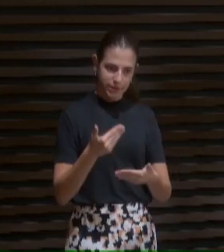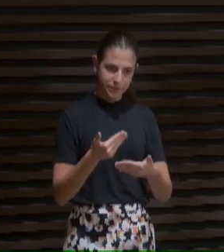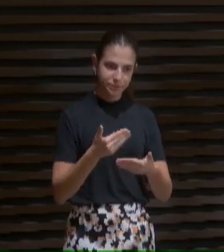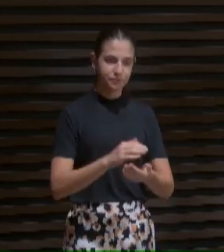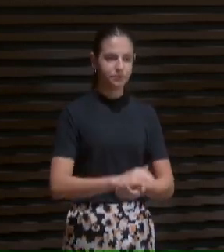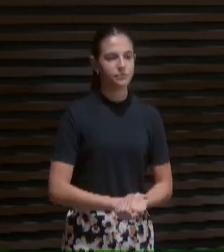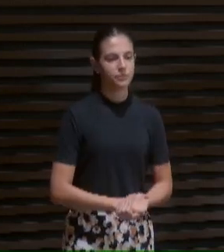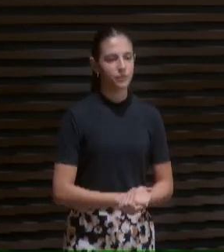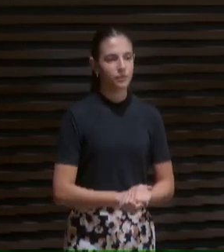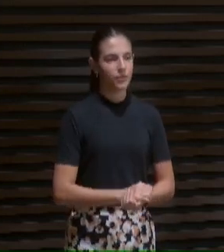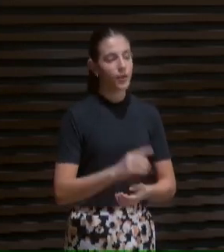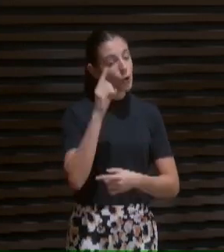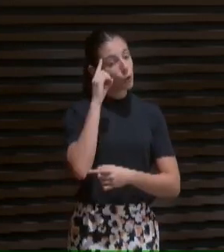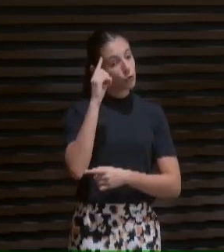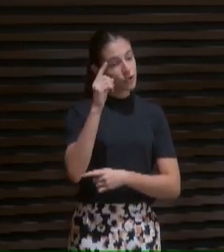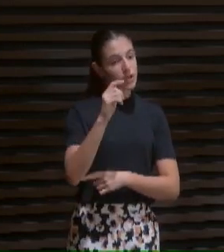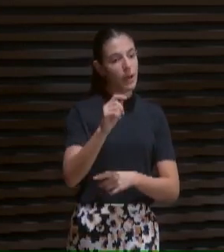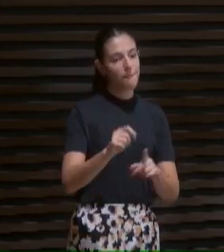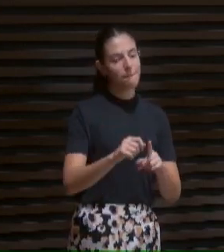Desde o dia 1º de maio de